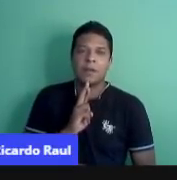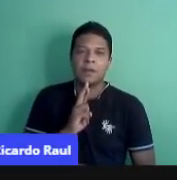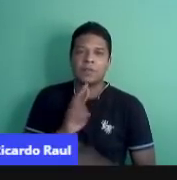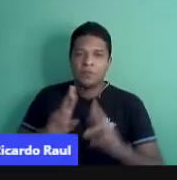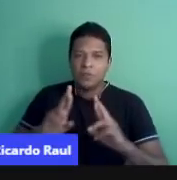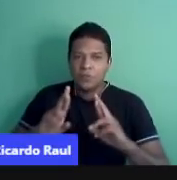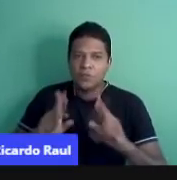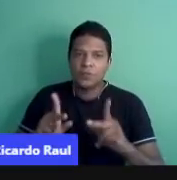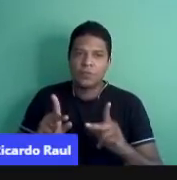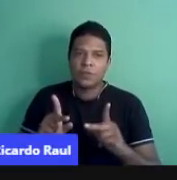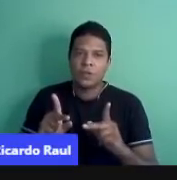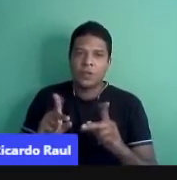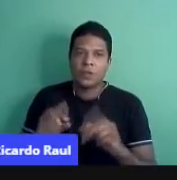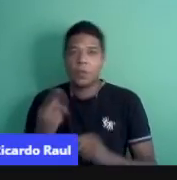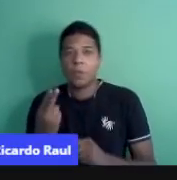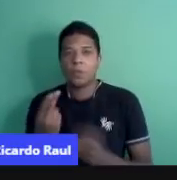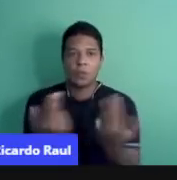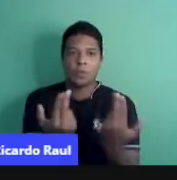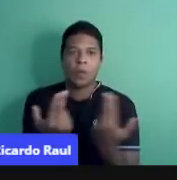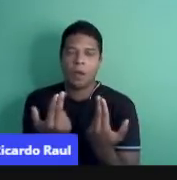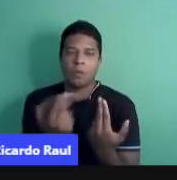diferente ou igual à que eu esperava,